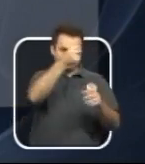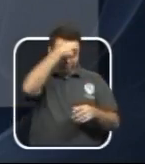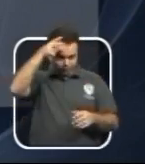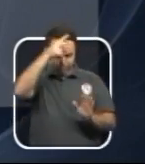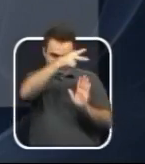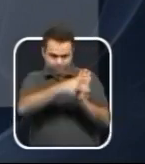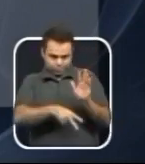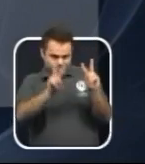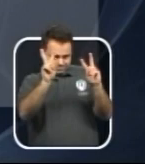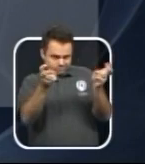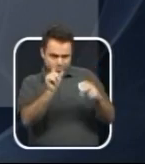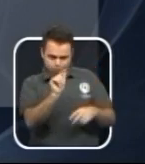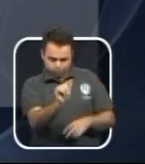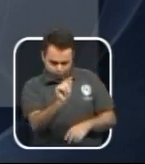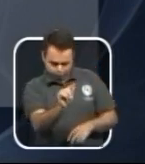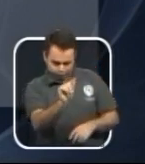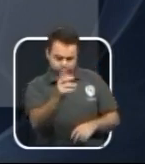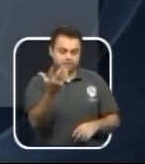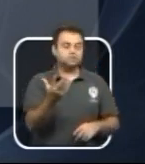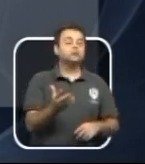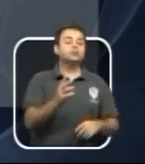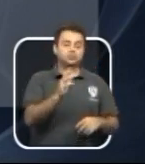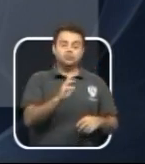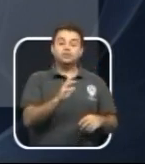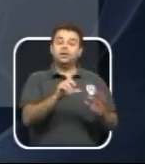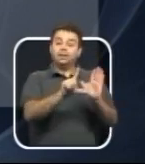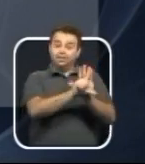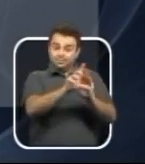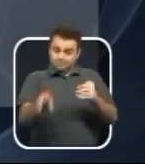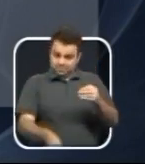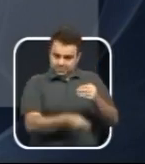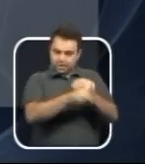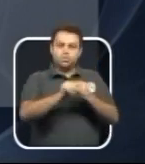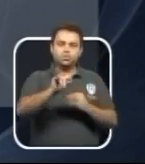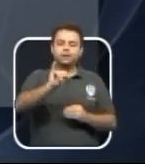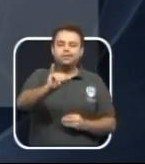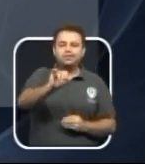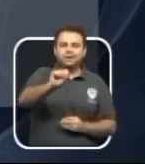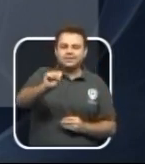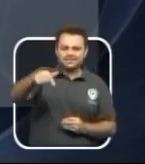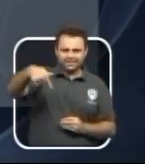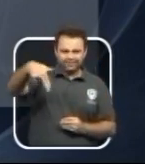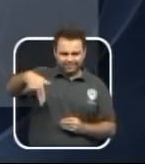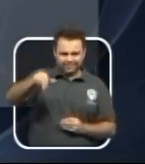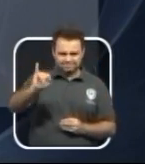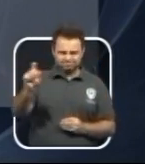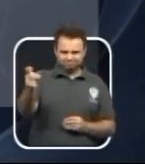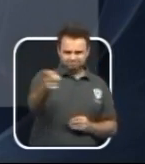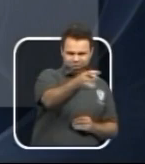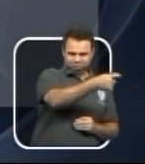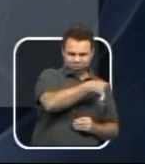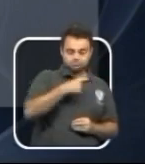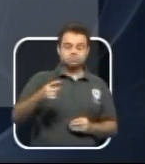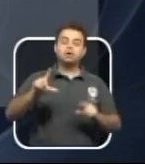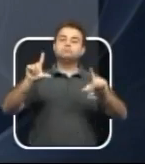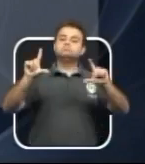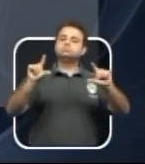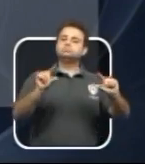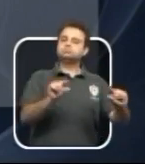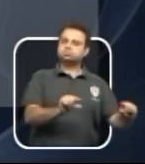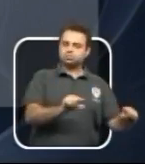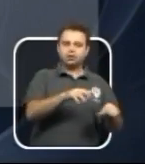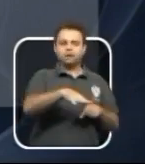2 turnos o projeto de lei complementar que reduz a alíquota do ISS, o Imposto sobre Serviços, para o setor